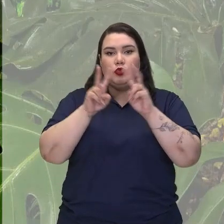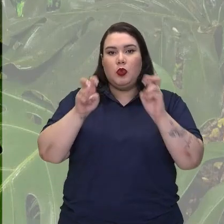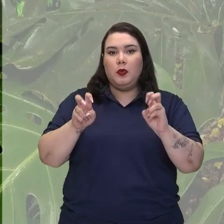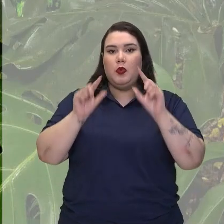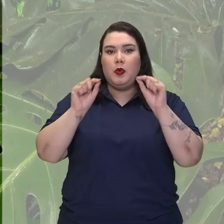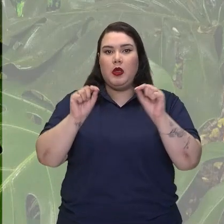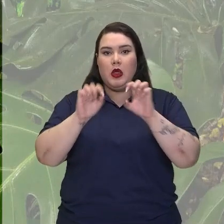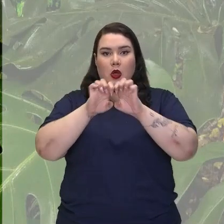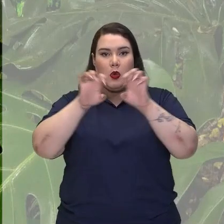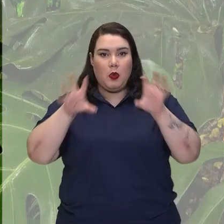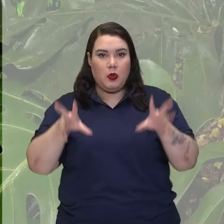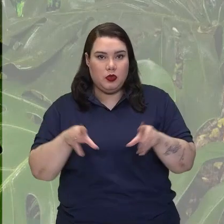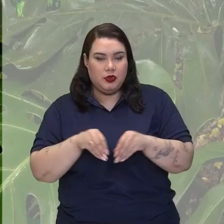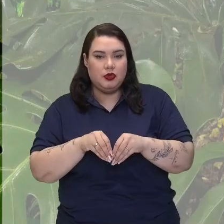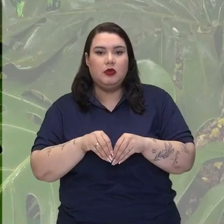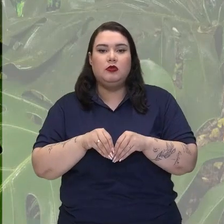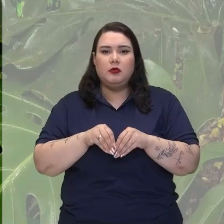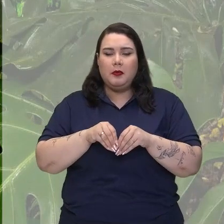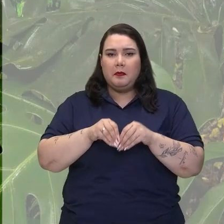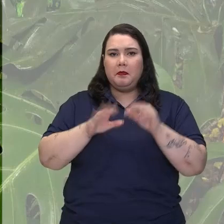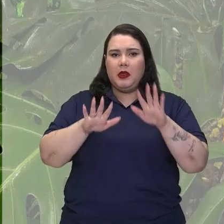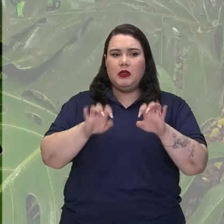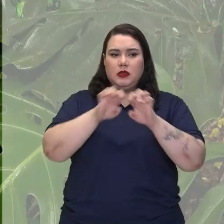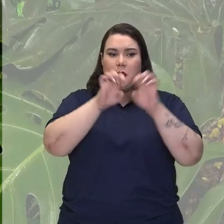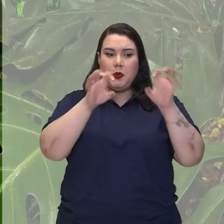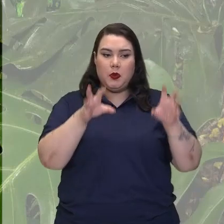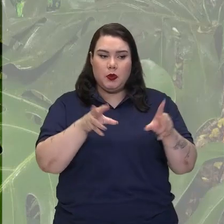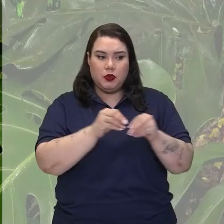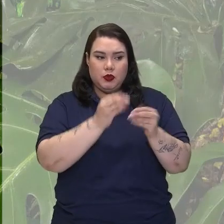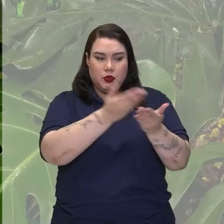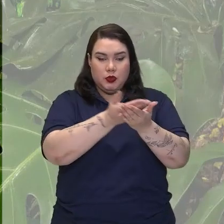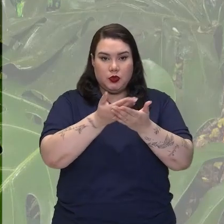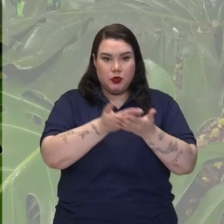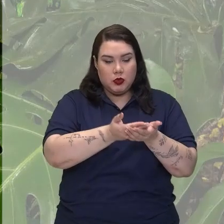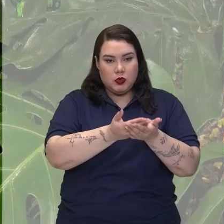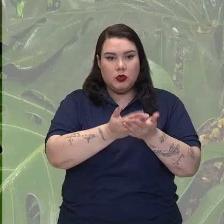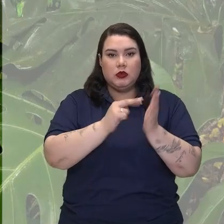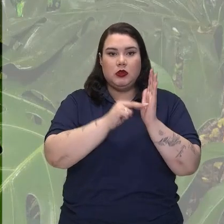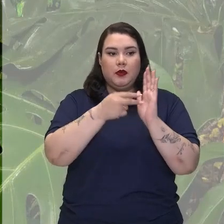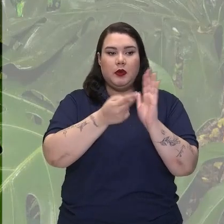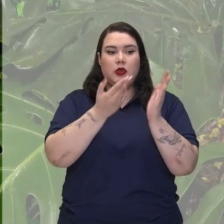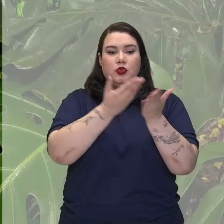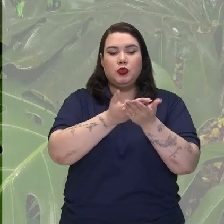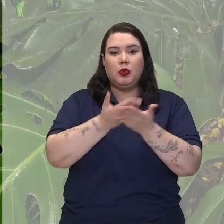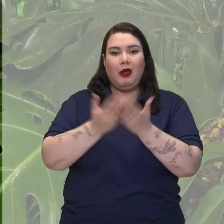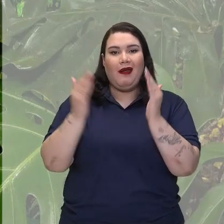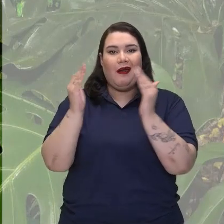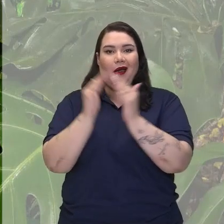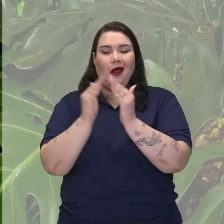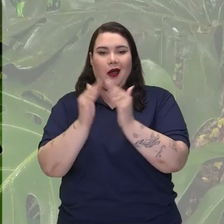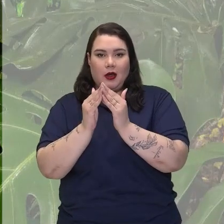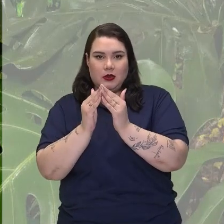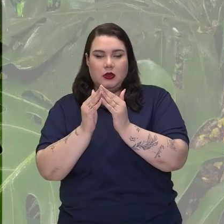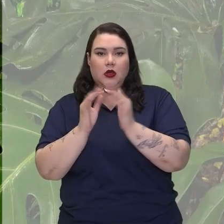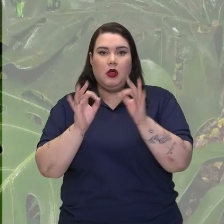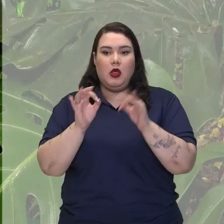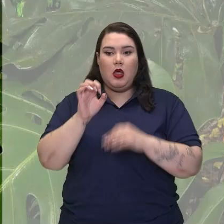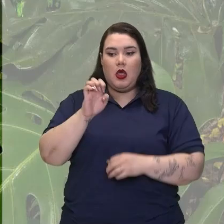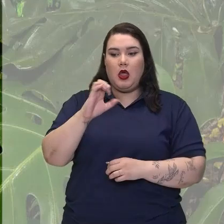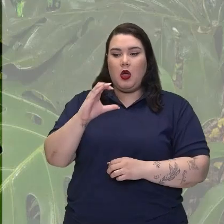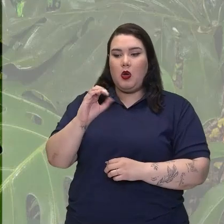ecologia. Quando falamos de ecologia, falamos do estudo da casa, A palavra ecologia